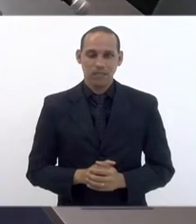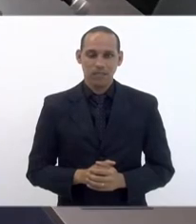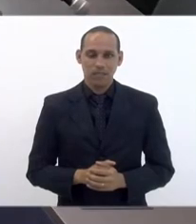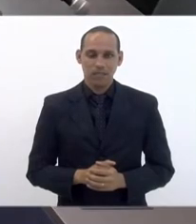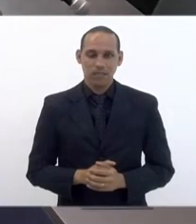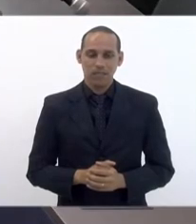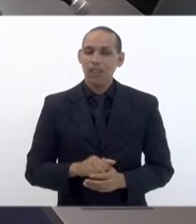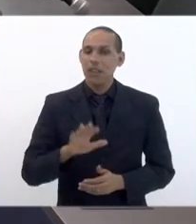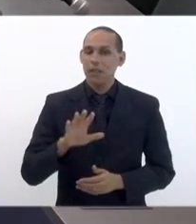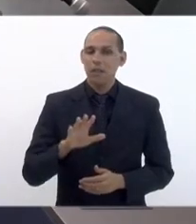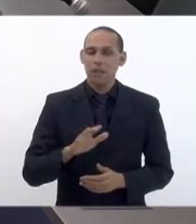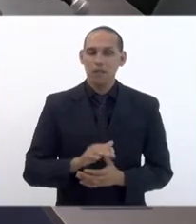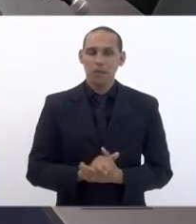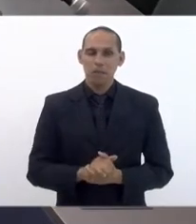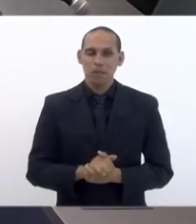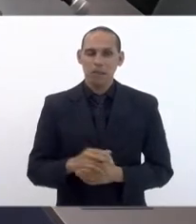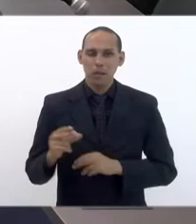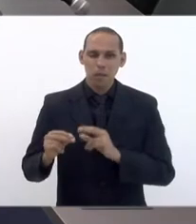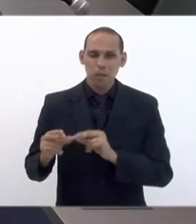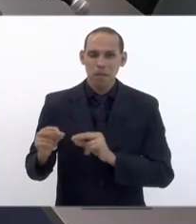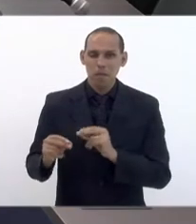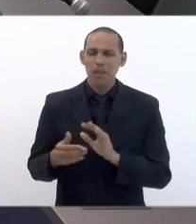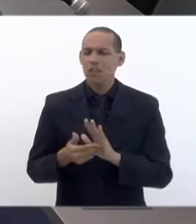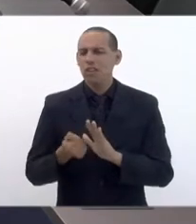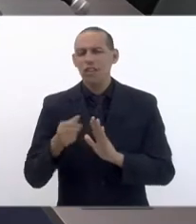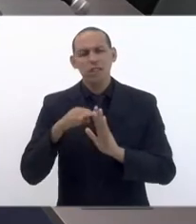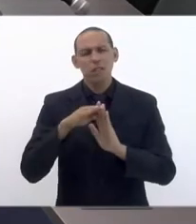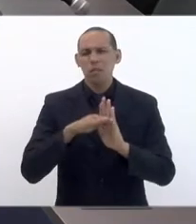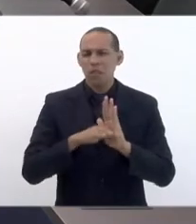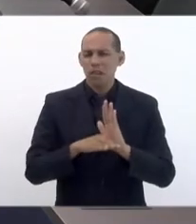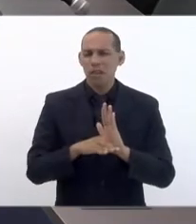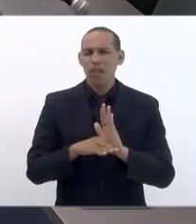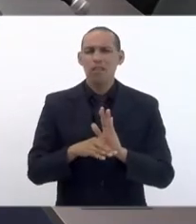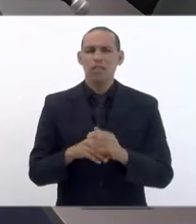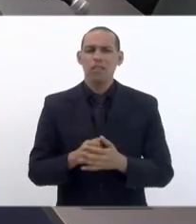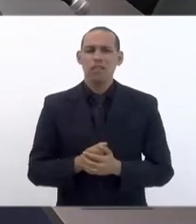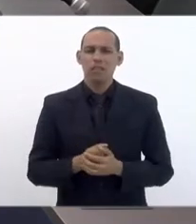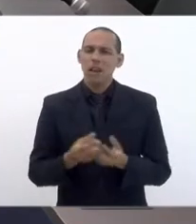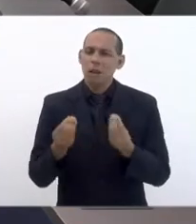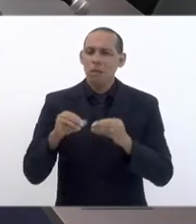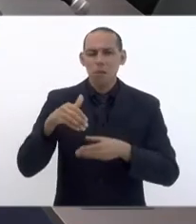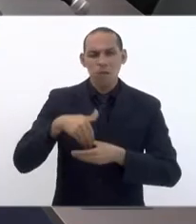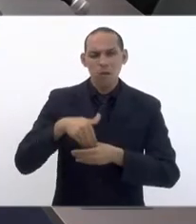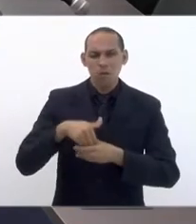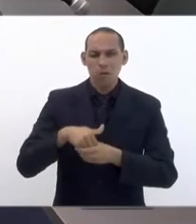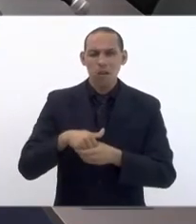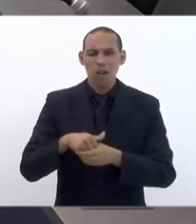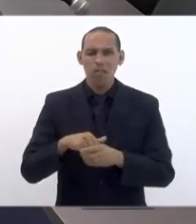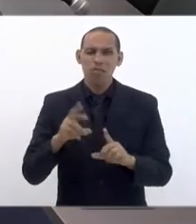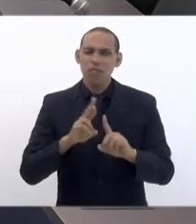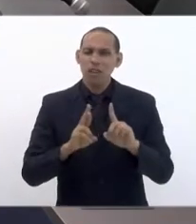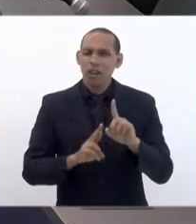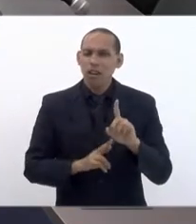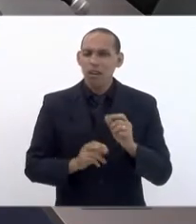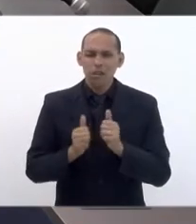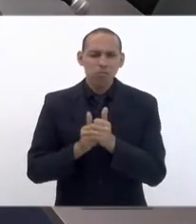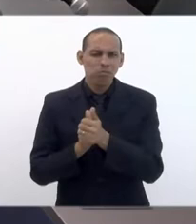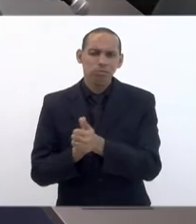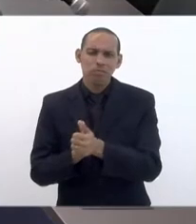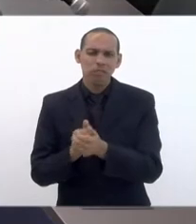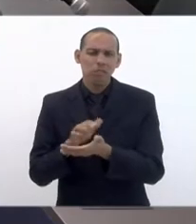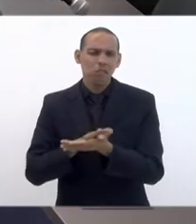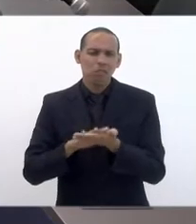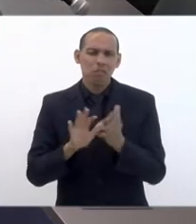Não tem nada demais. Tem que fazer uma coisa. Tira de novo. Bota para botar e vamos acompanhar o relator do Chico Machado. Não tem nada demais.